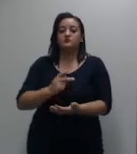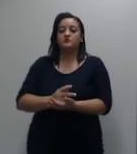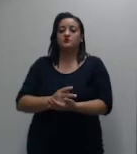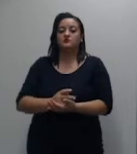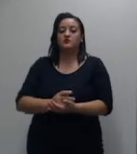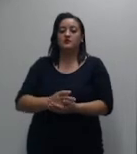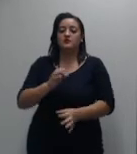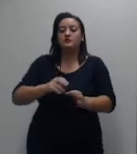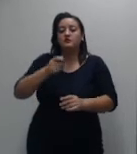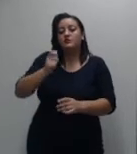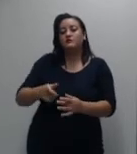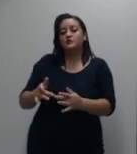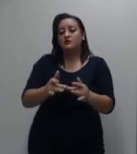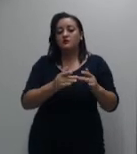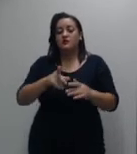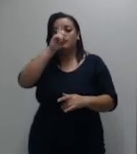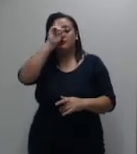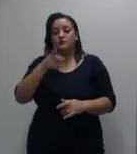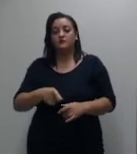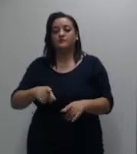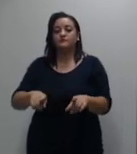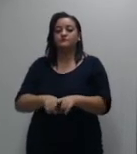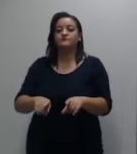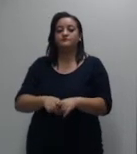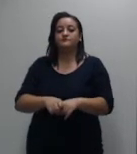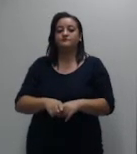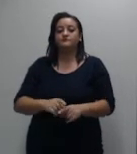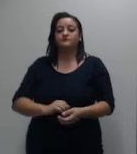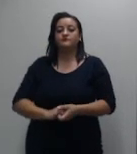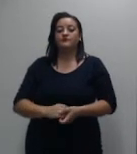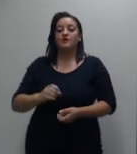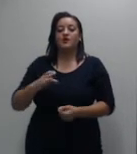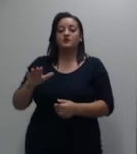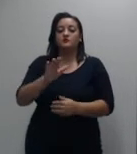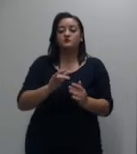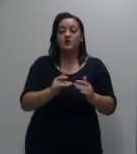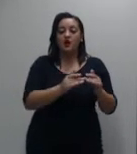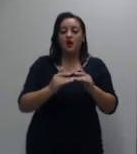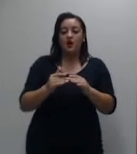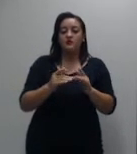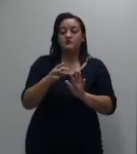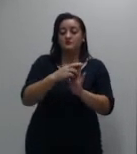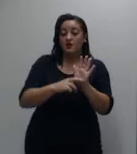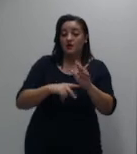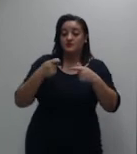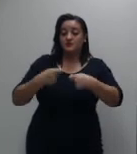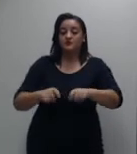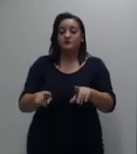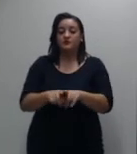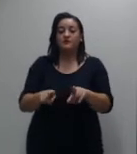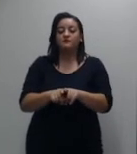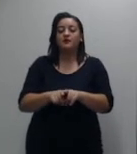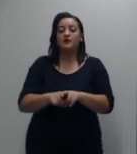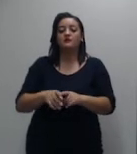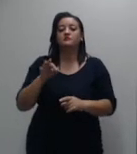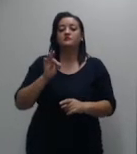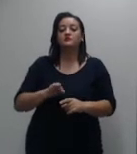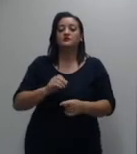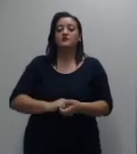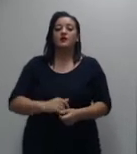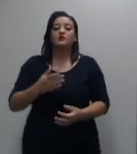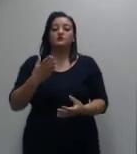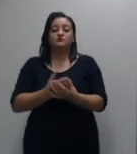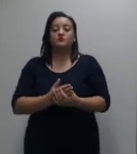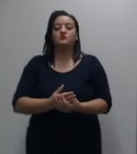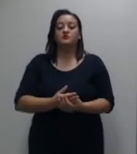com determinação Da liberação só acerca dos requisitos essenciais se tornou efetivamente um processo